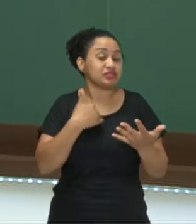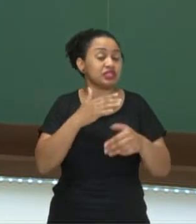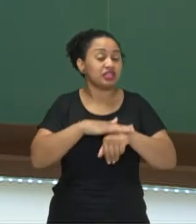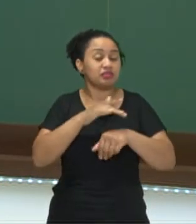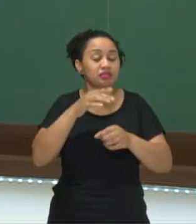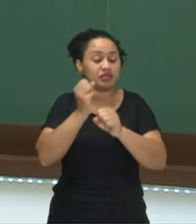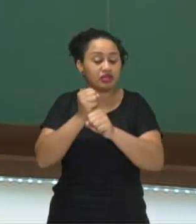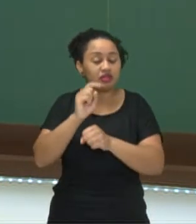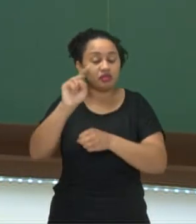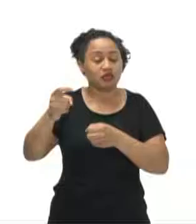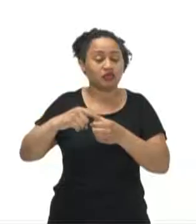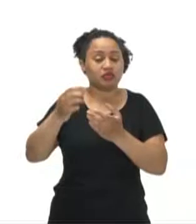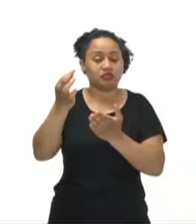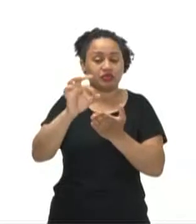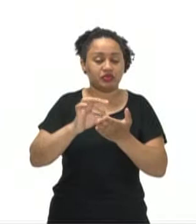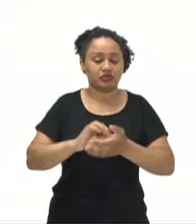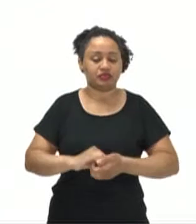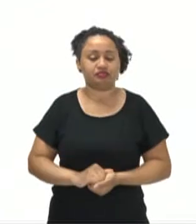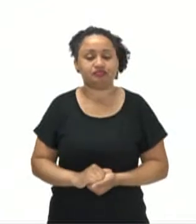já voltamos a conferir.